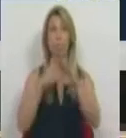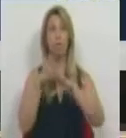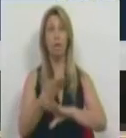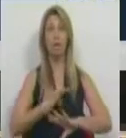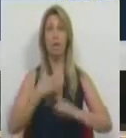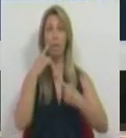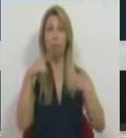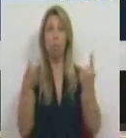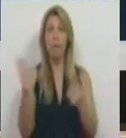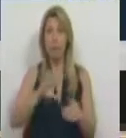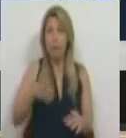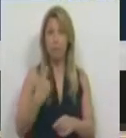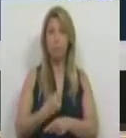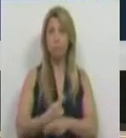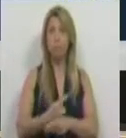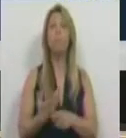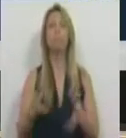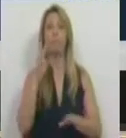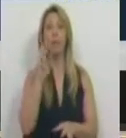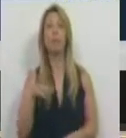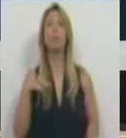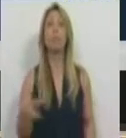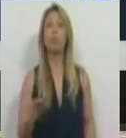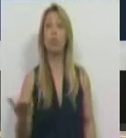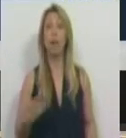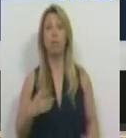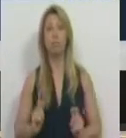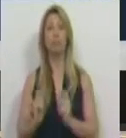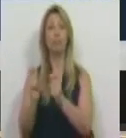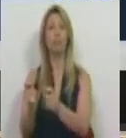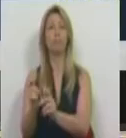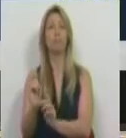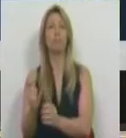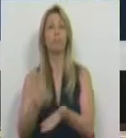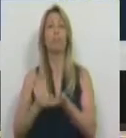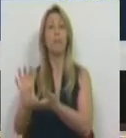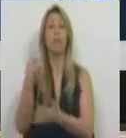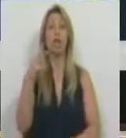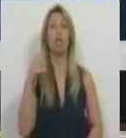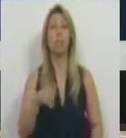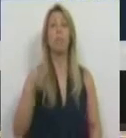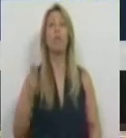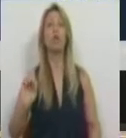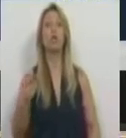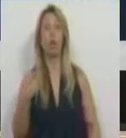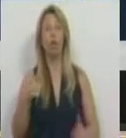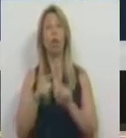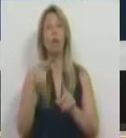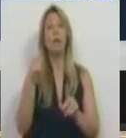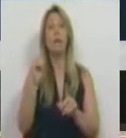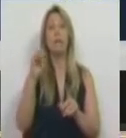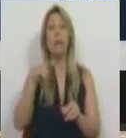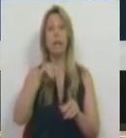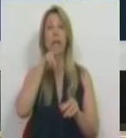desses mesmos países. Veja-se Portugal, que entregou 3 mil milhões de euros ao Santander através do Banif, ou os planos